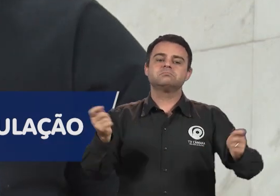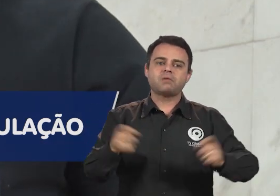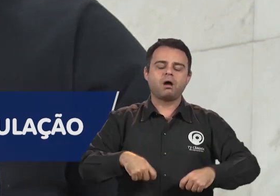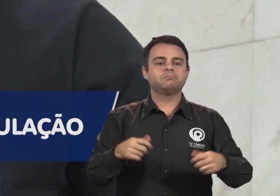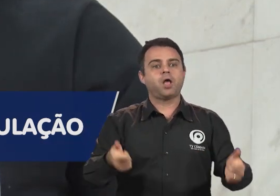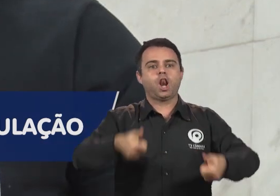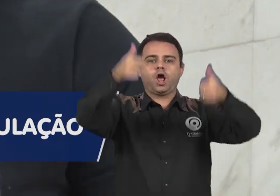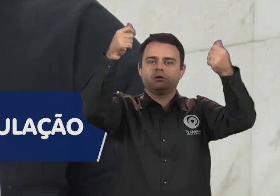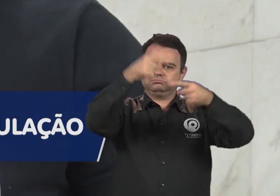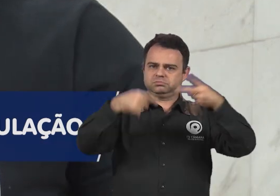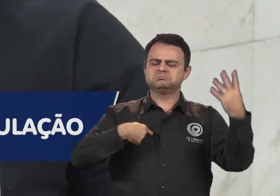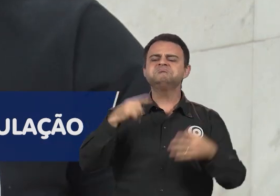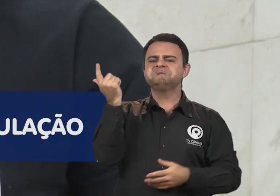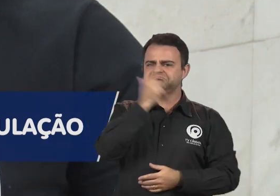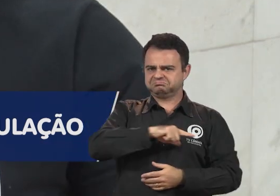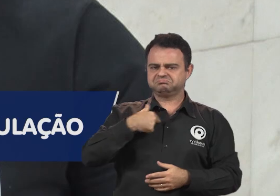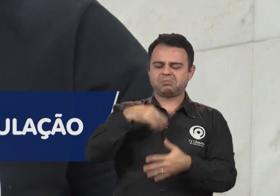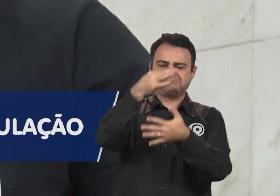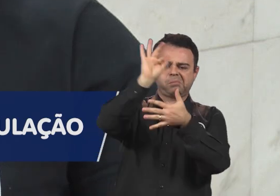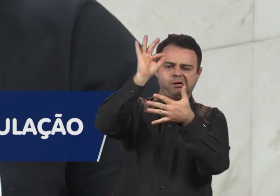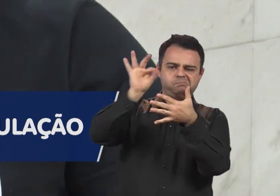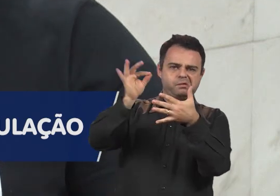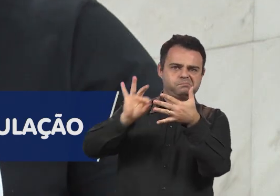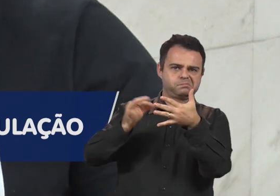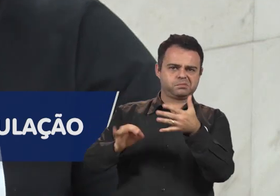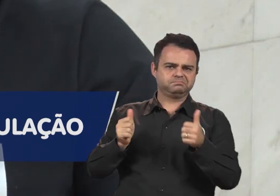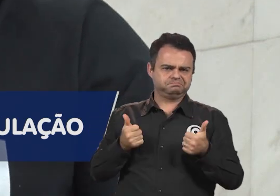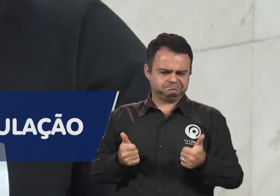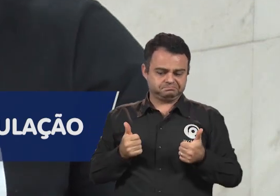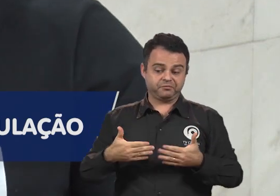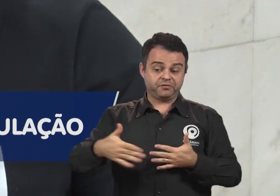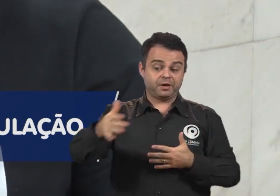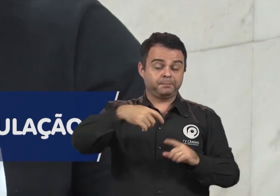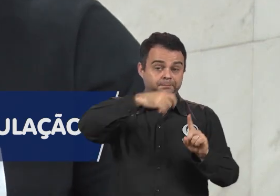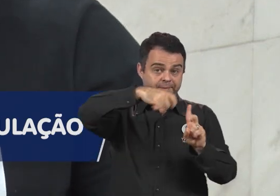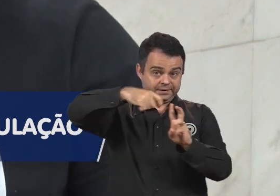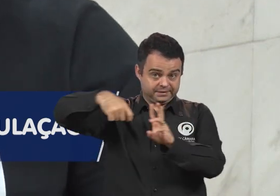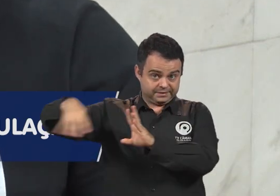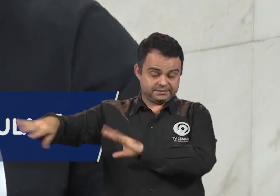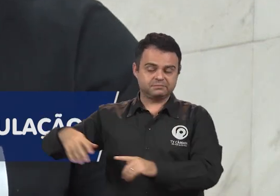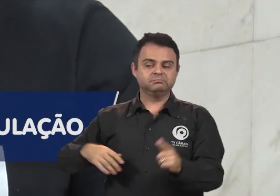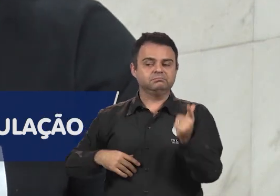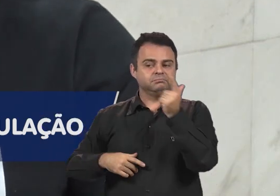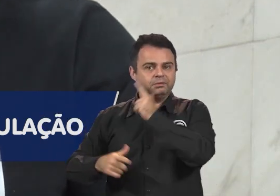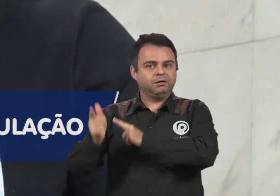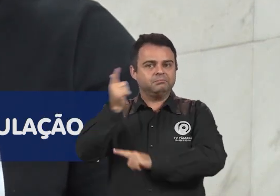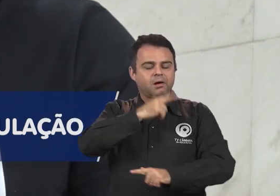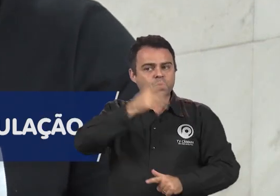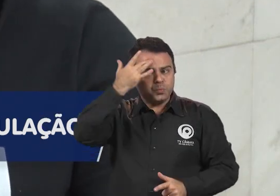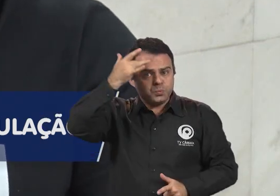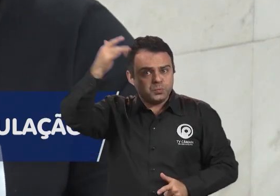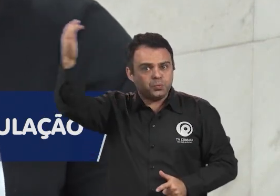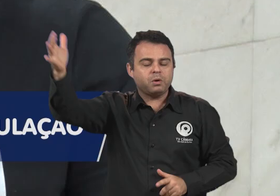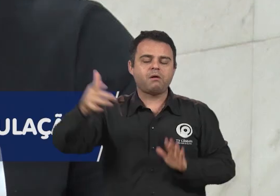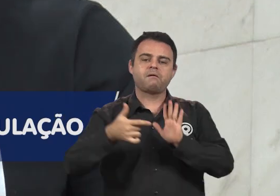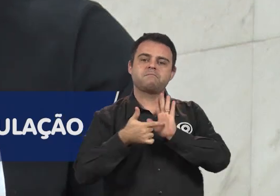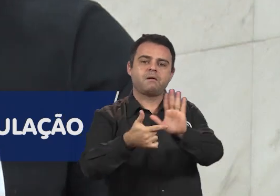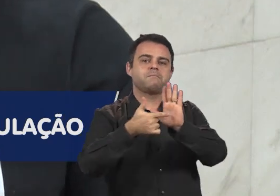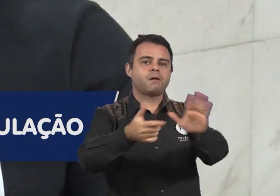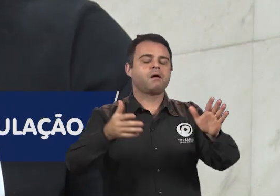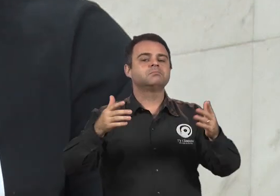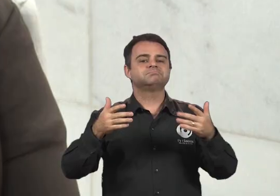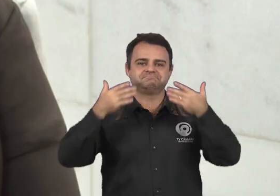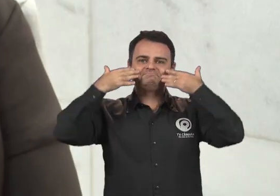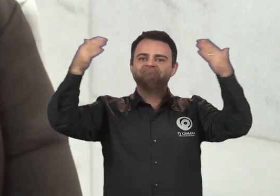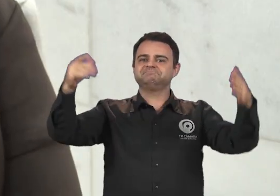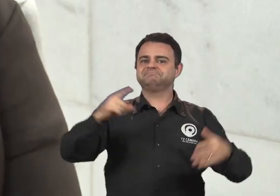está conseguindo cumprir bem isso e nos próximos meses aí, cada dia que passar, vai ficar isso mais exposto à nossa